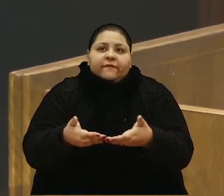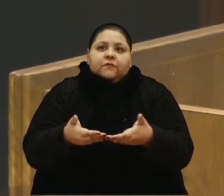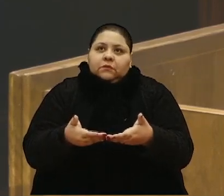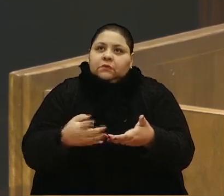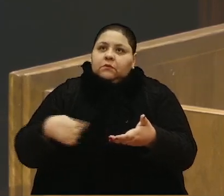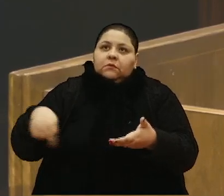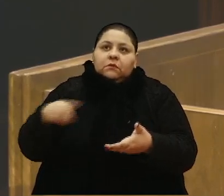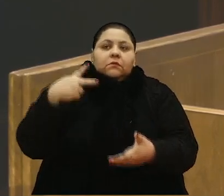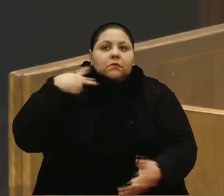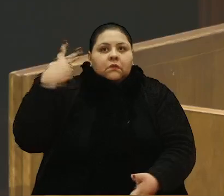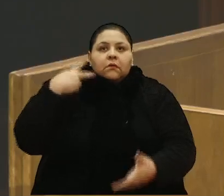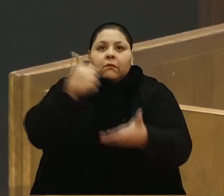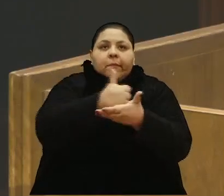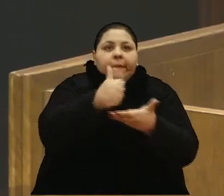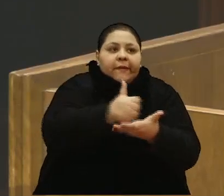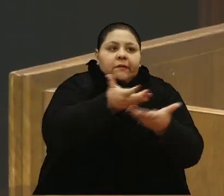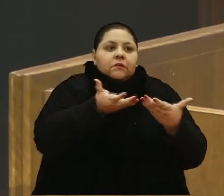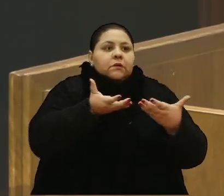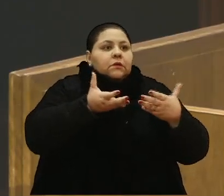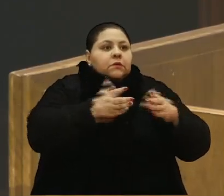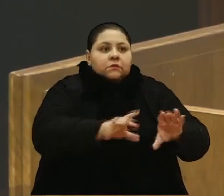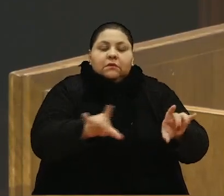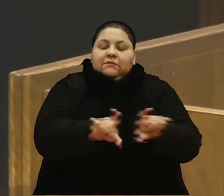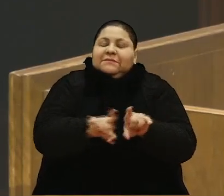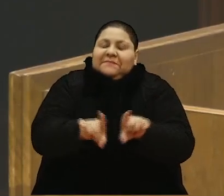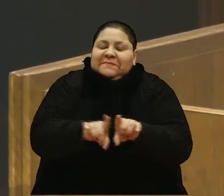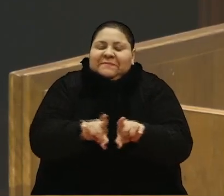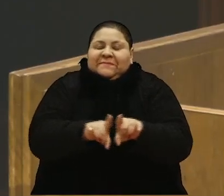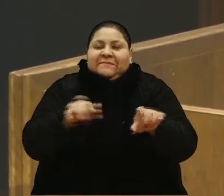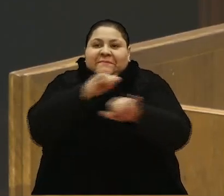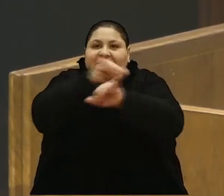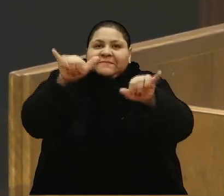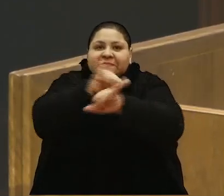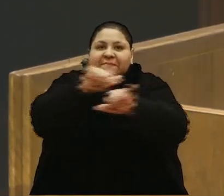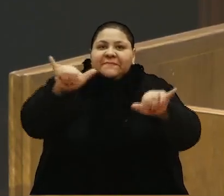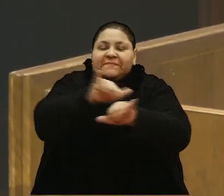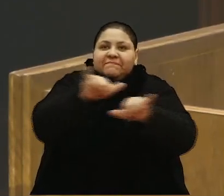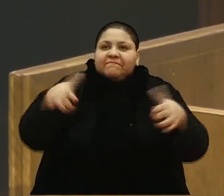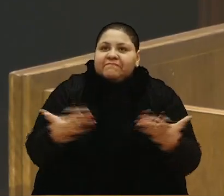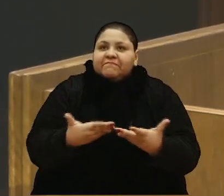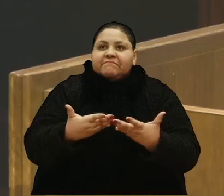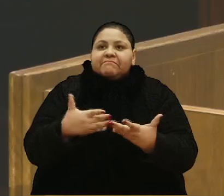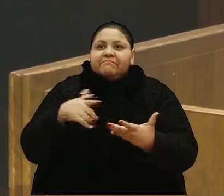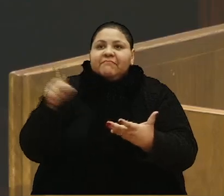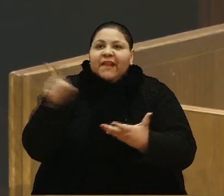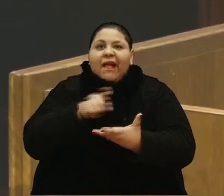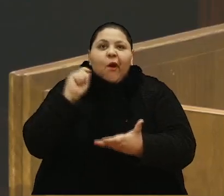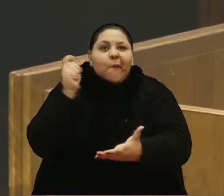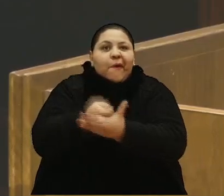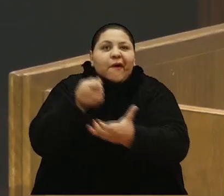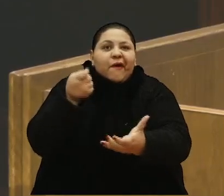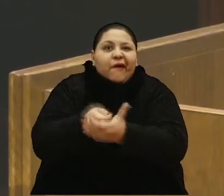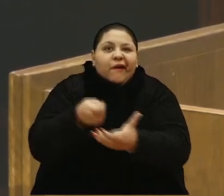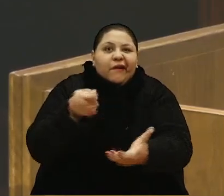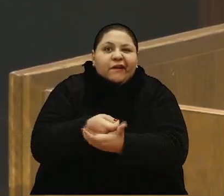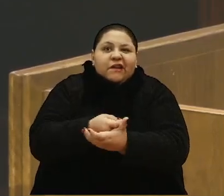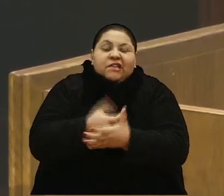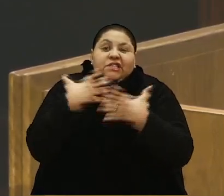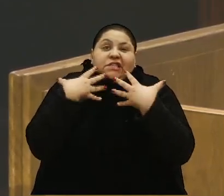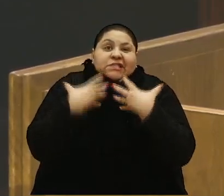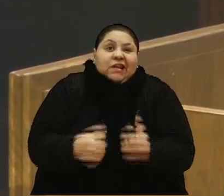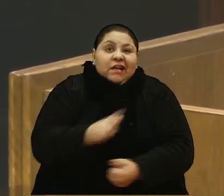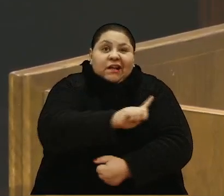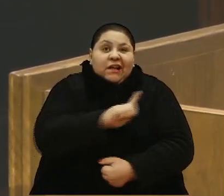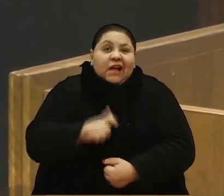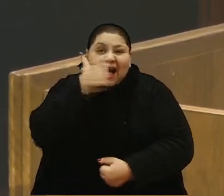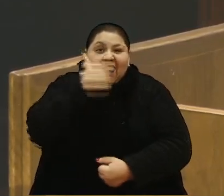Câmara de Vereadores, base e oposição. Só busquem informação. É uma tentativa exagerada de desgaste do governo. Se vocês